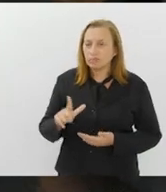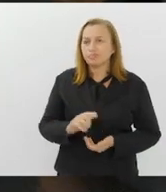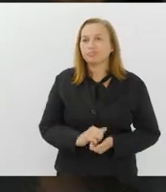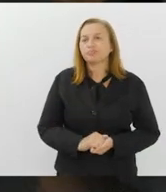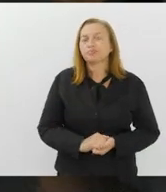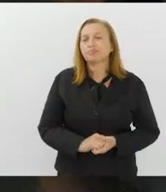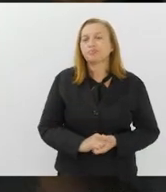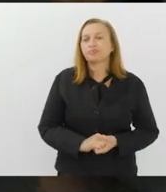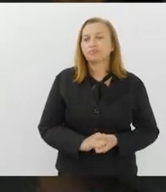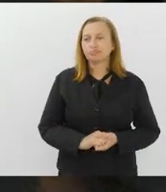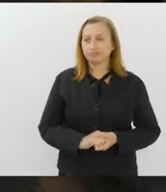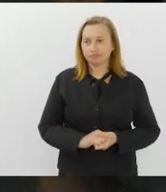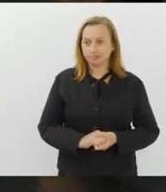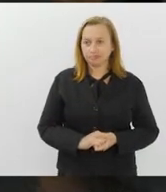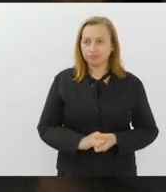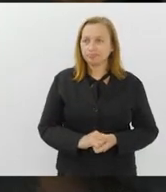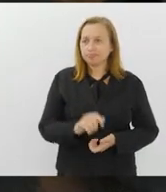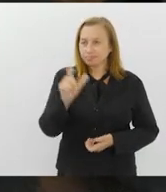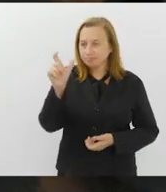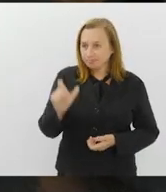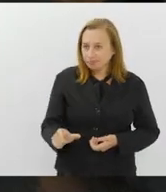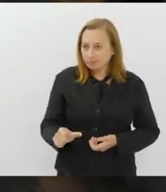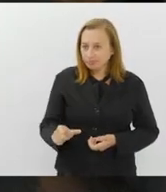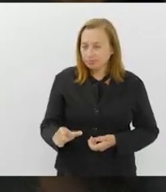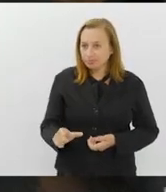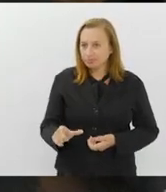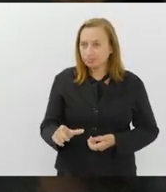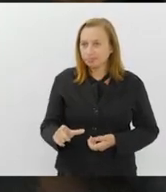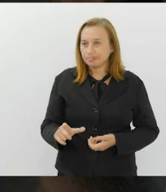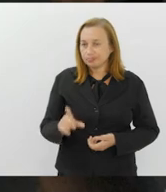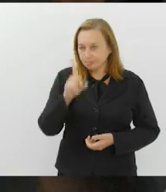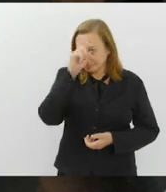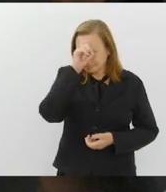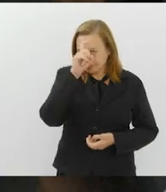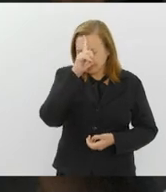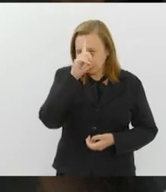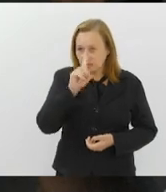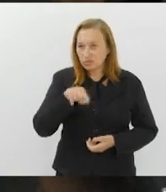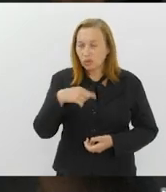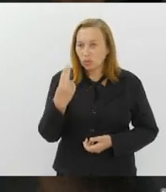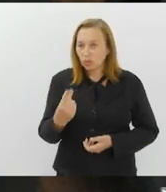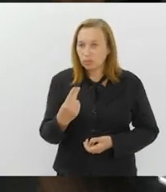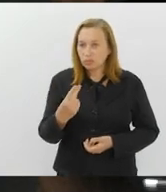contratos de forma unilateral para pessoas que estivessem internadas ou em terapia,